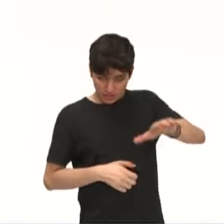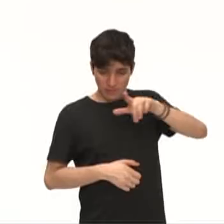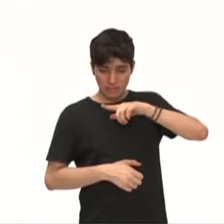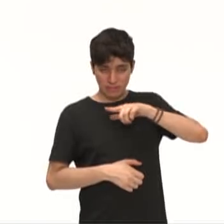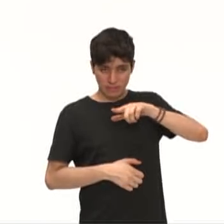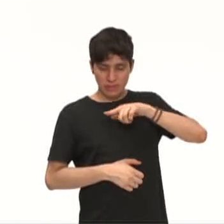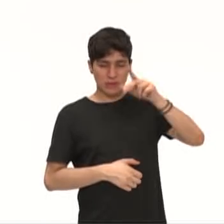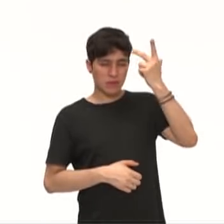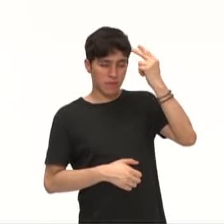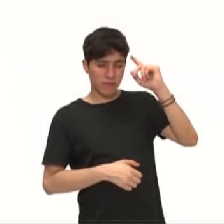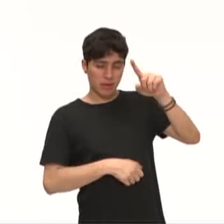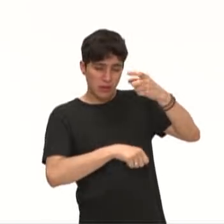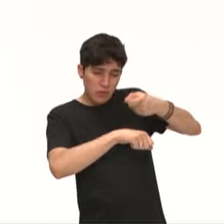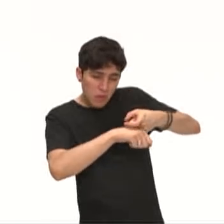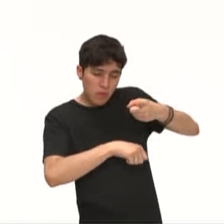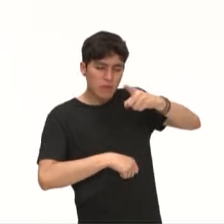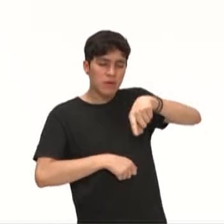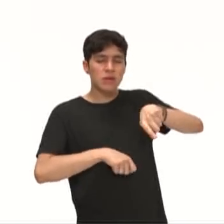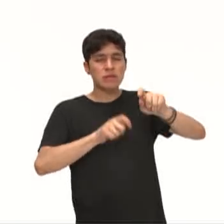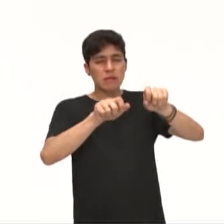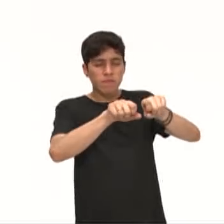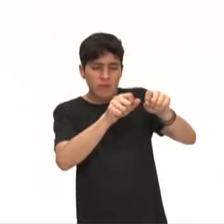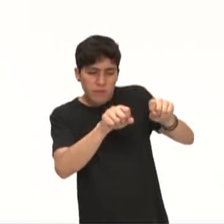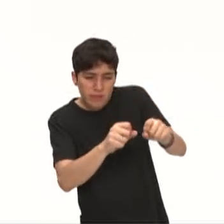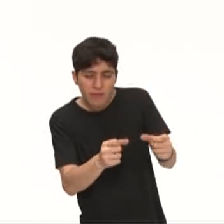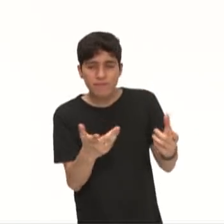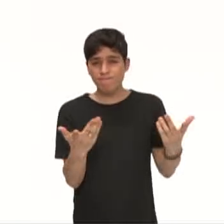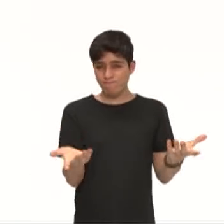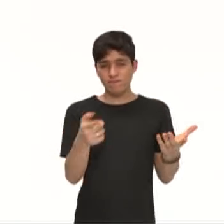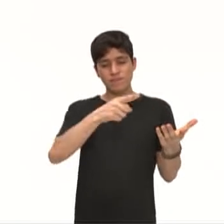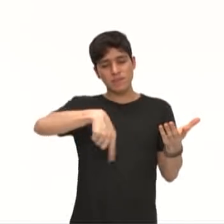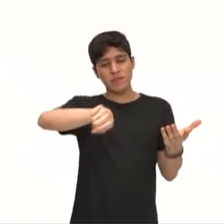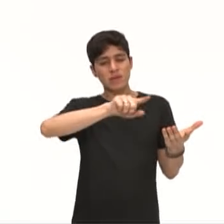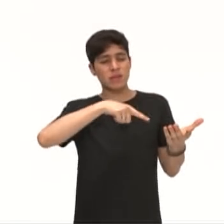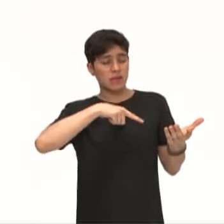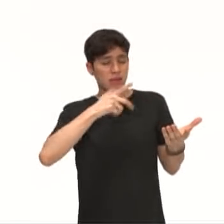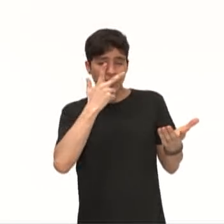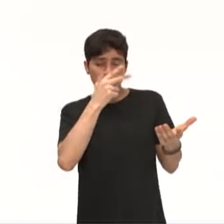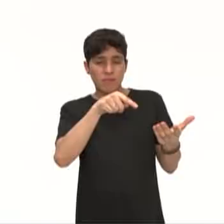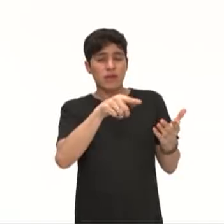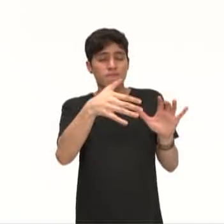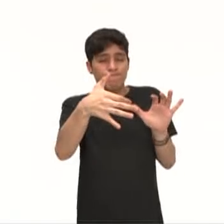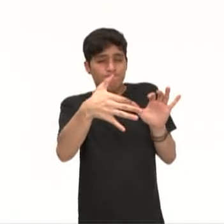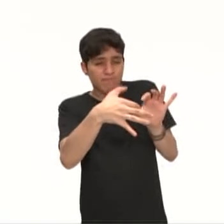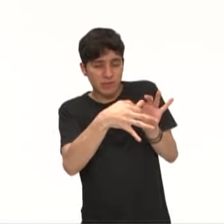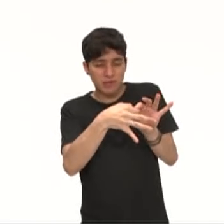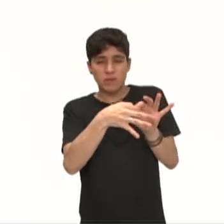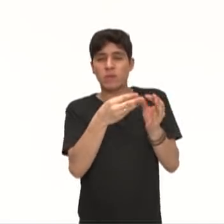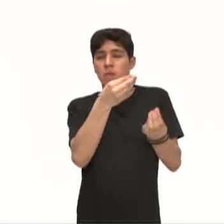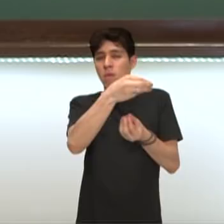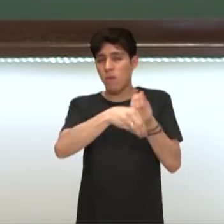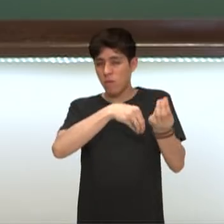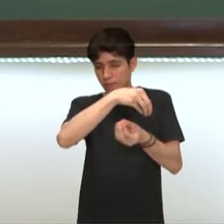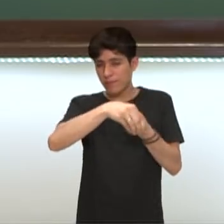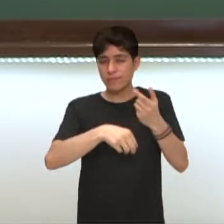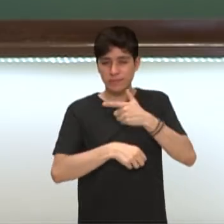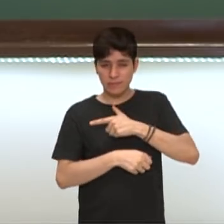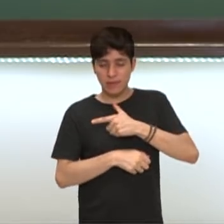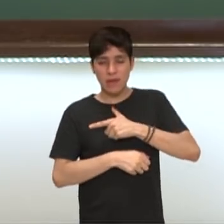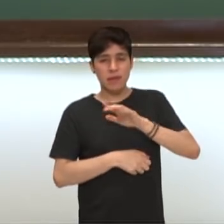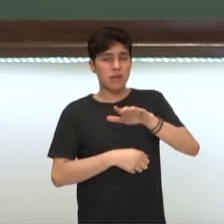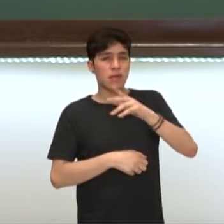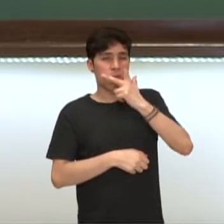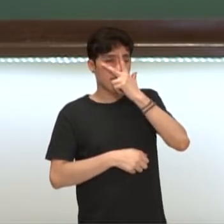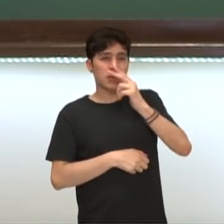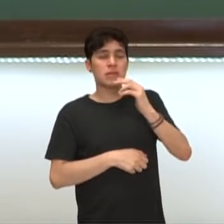substâncias geralmente sólidas, duras e quebradiças, que representam um alto ponto de fusão e ebulição, ou seja, uma alta temperatura,